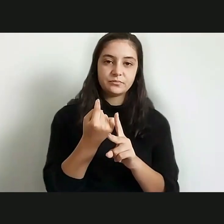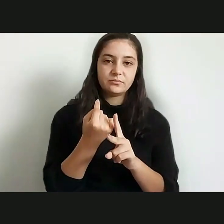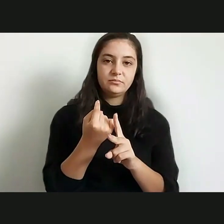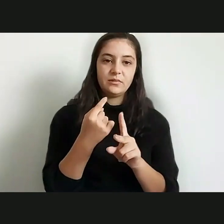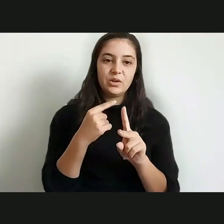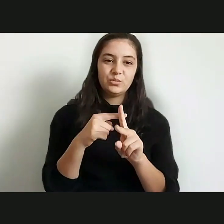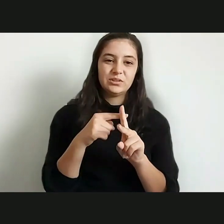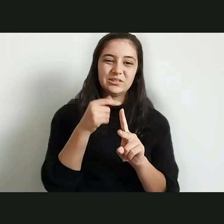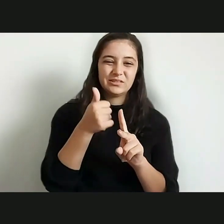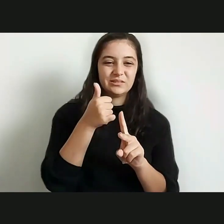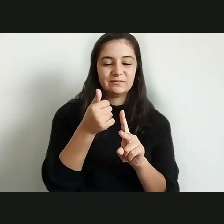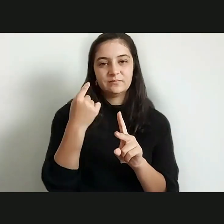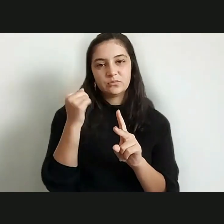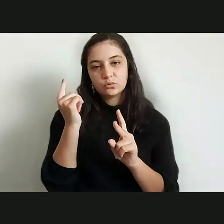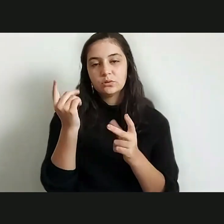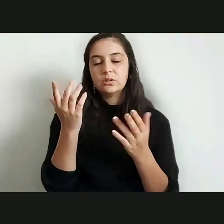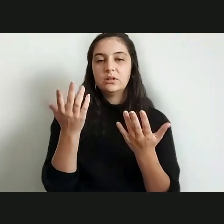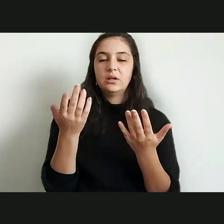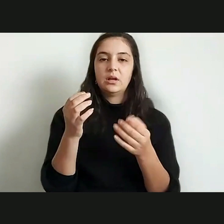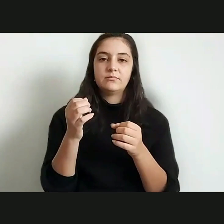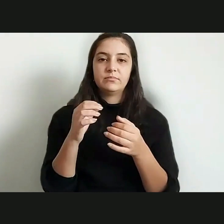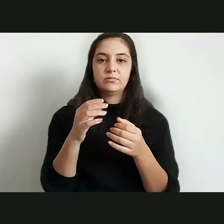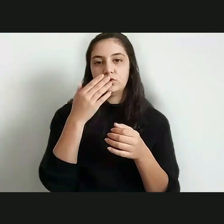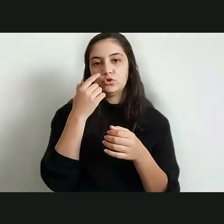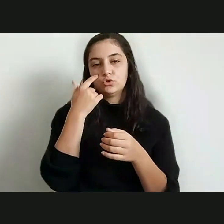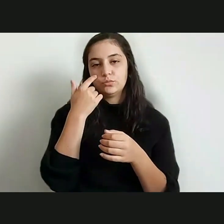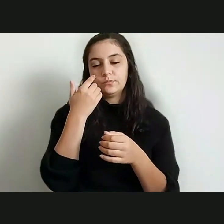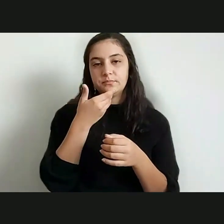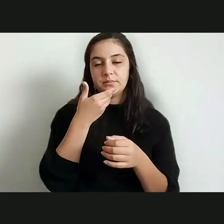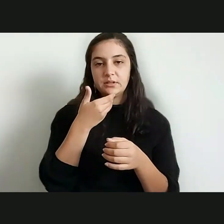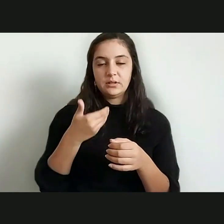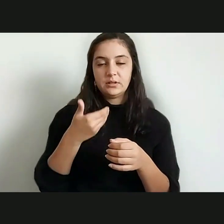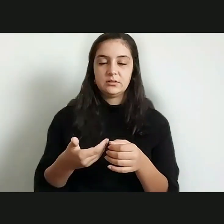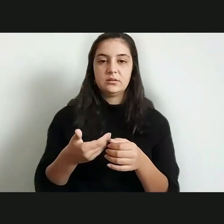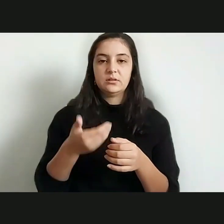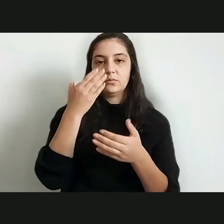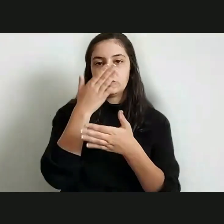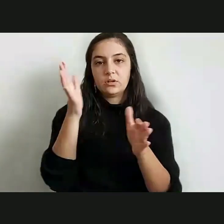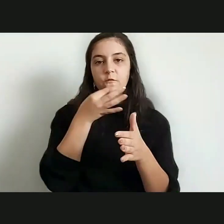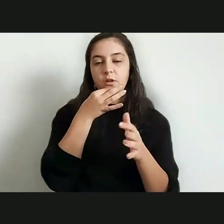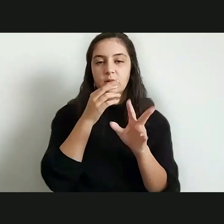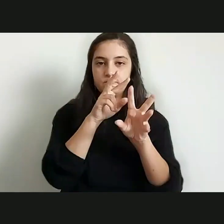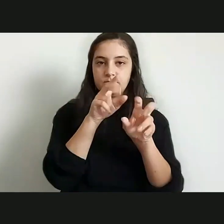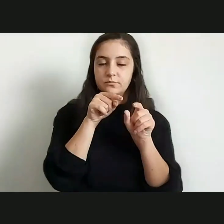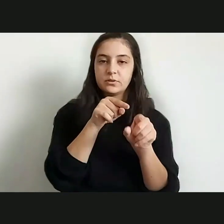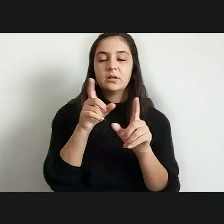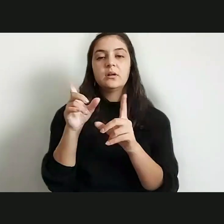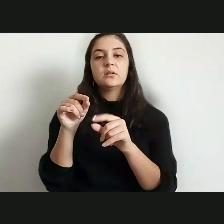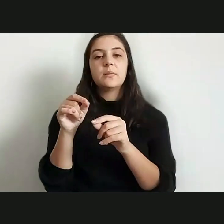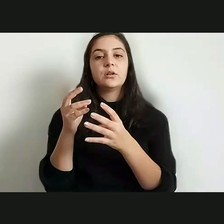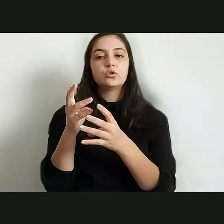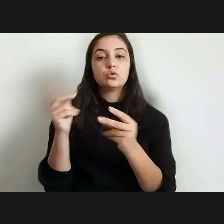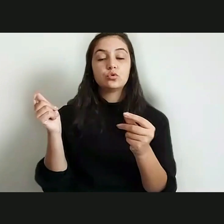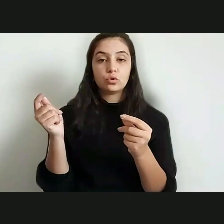favoráveis, inclusive à experiência democrática, e eu vou falar um bocadinho sobre isso. Mas trago também, lá está, soluções,